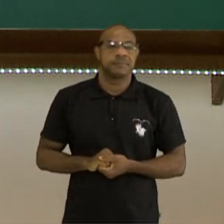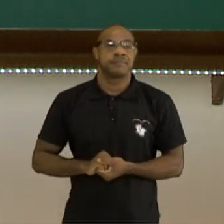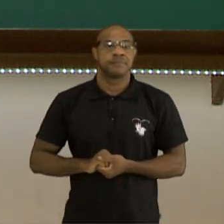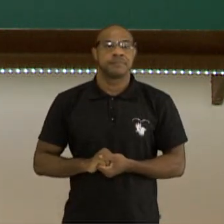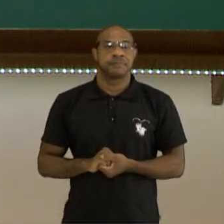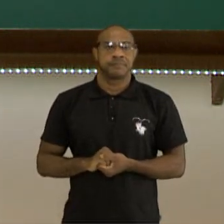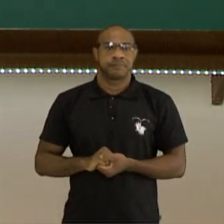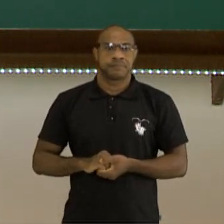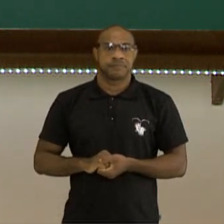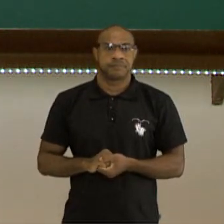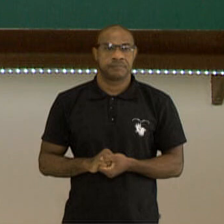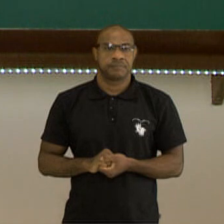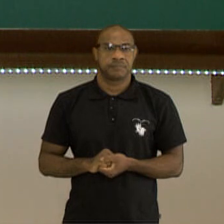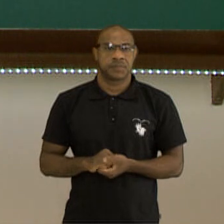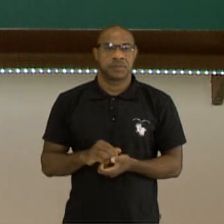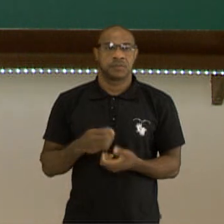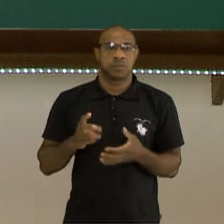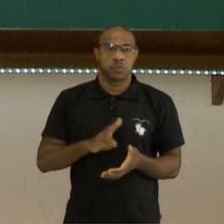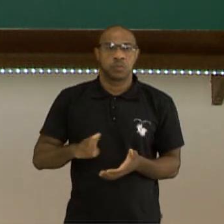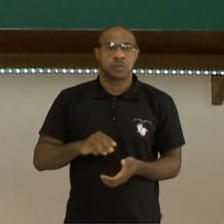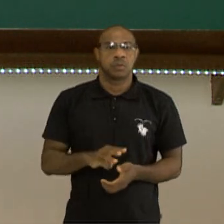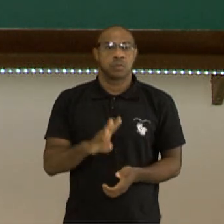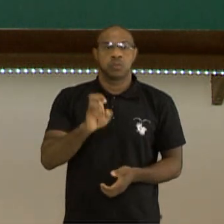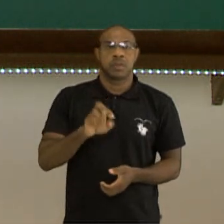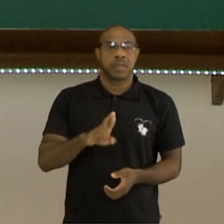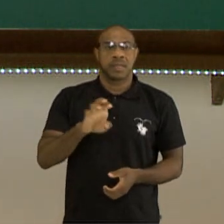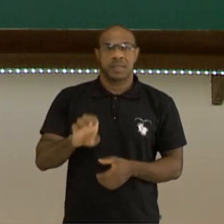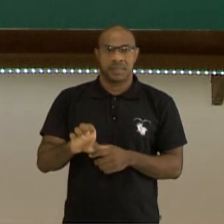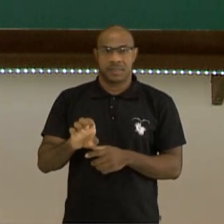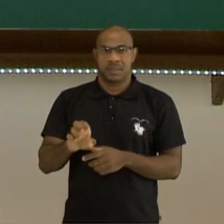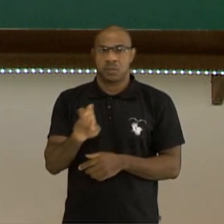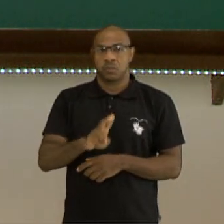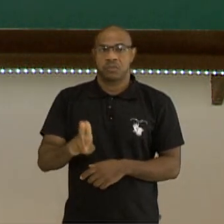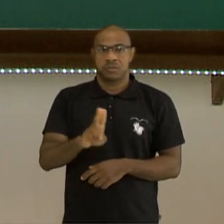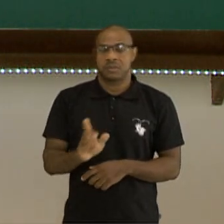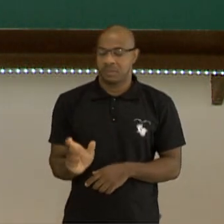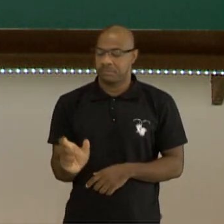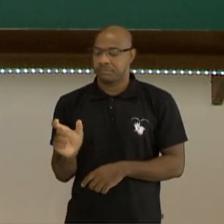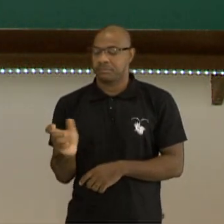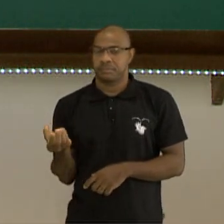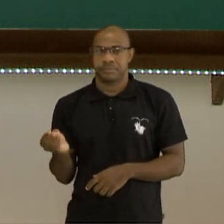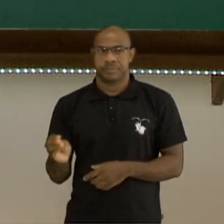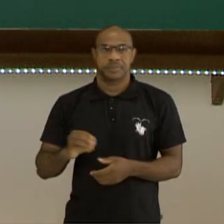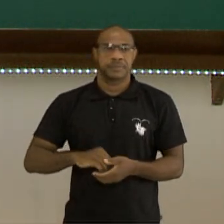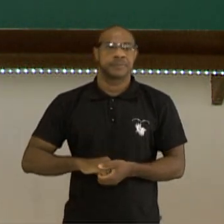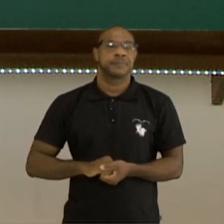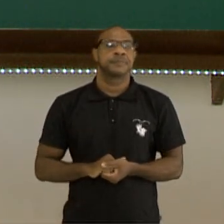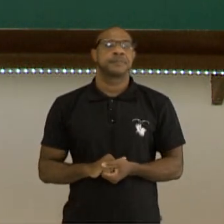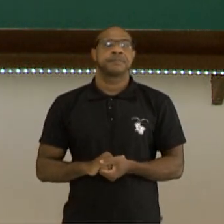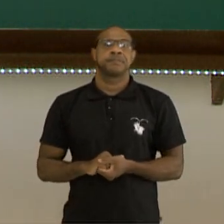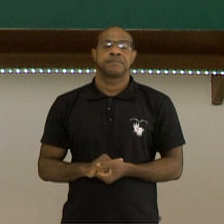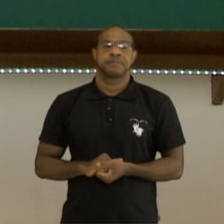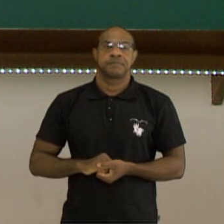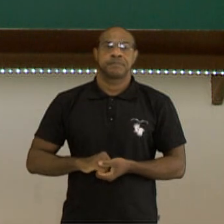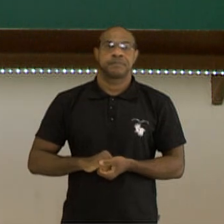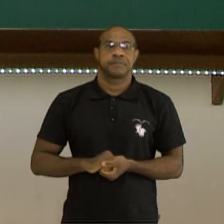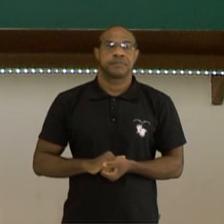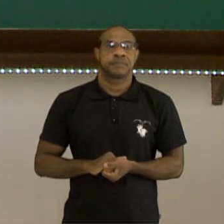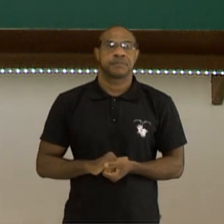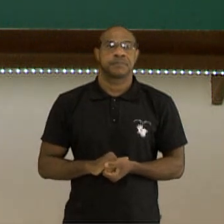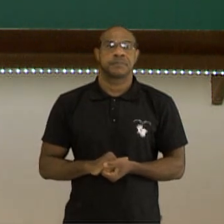o were, ok? Então, eu precisaria aqui da frase com would, porque já foi dada a frase com if no